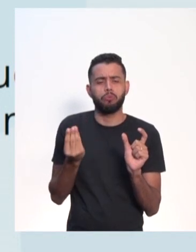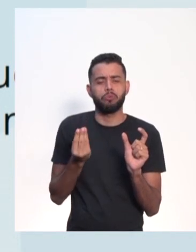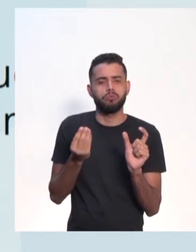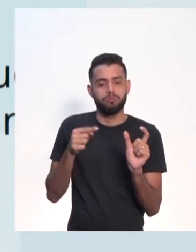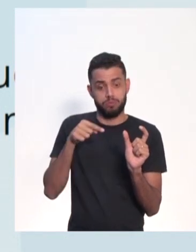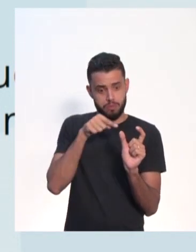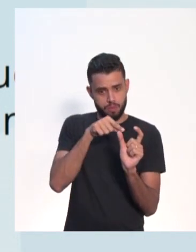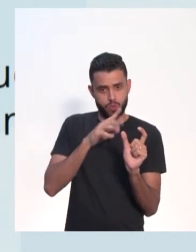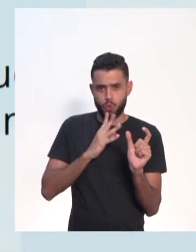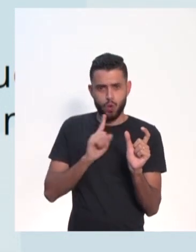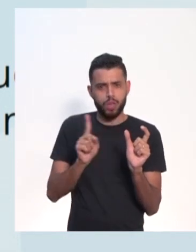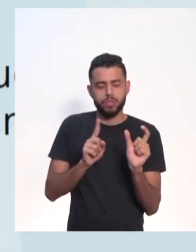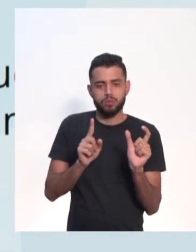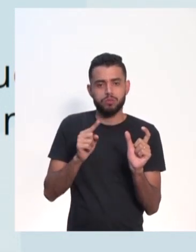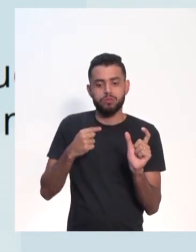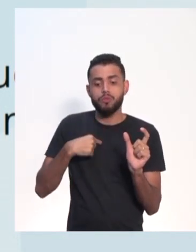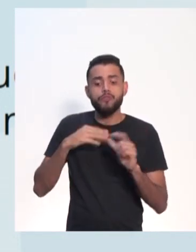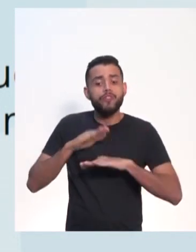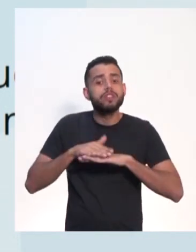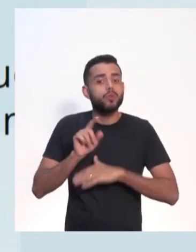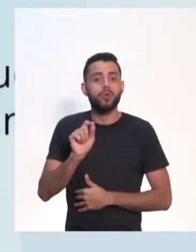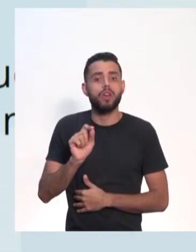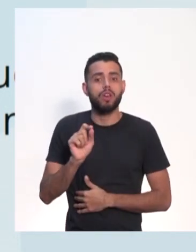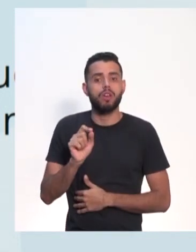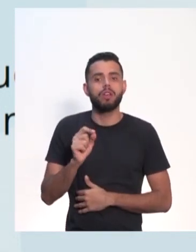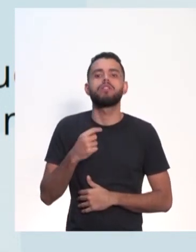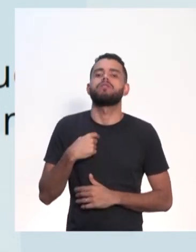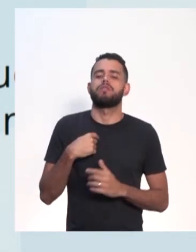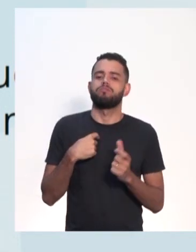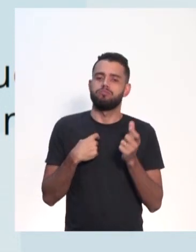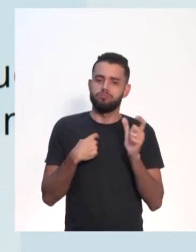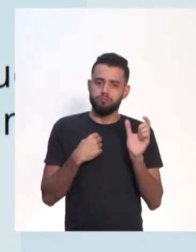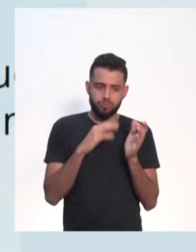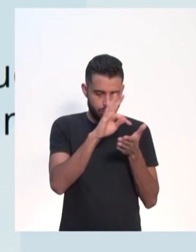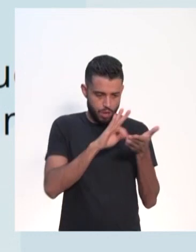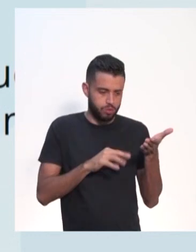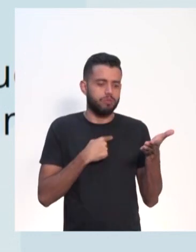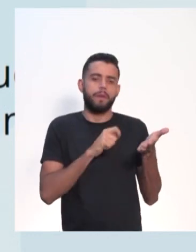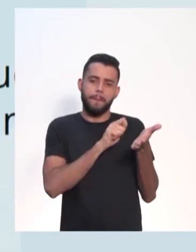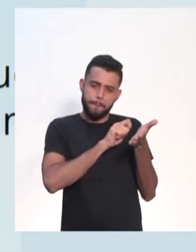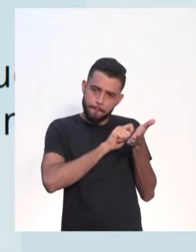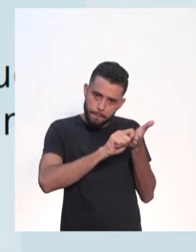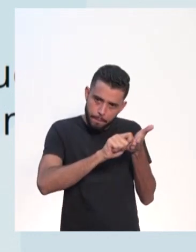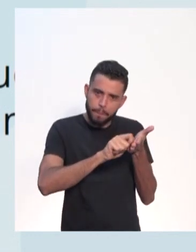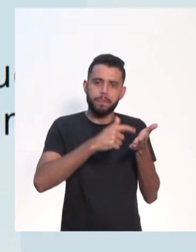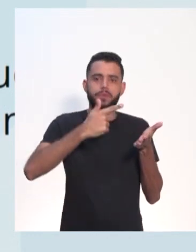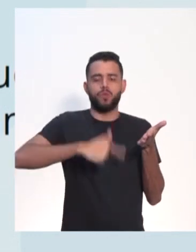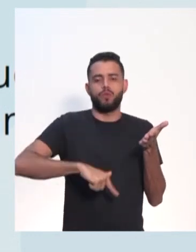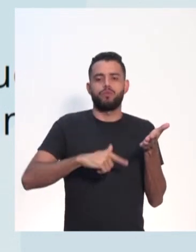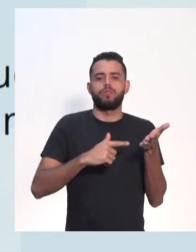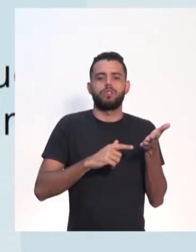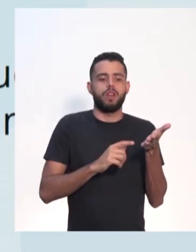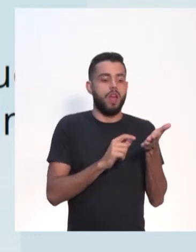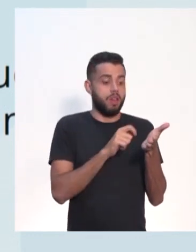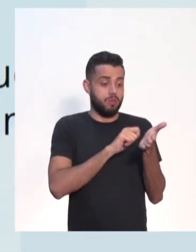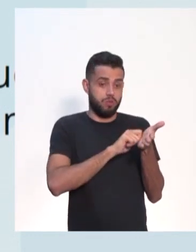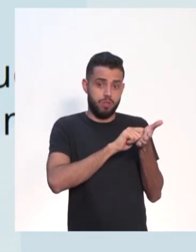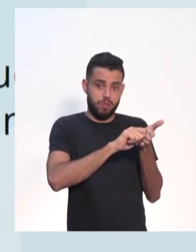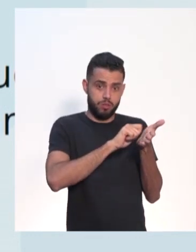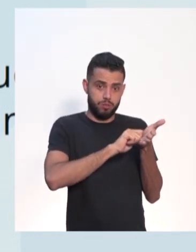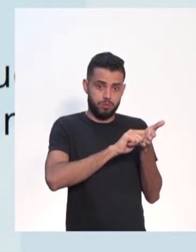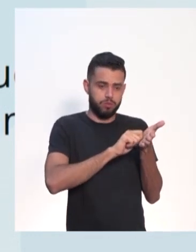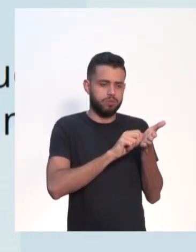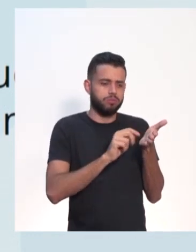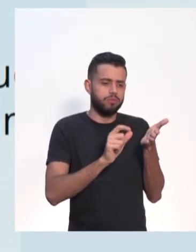sei, o que eu vou fazer? Eu vou grifar nesse texto e do lado do texto, utilizando a